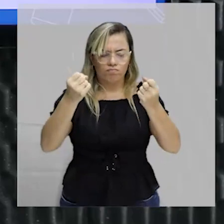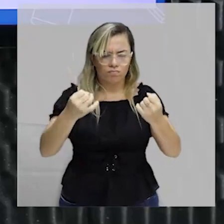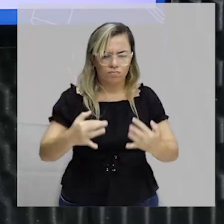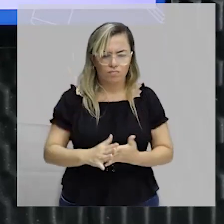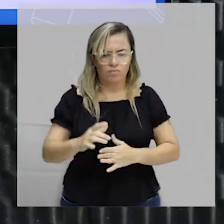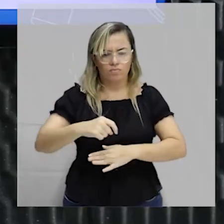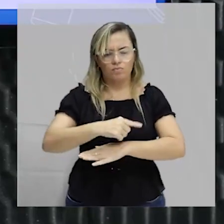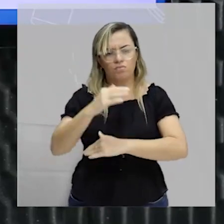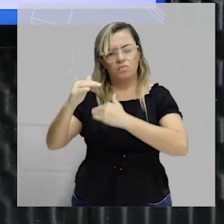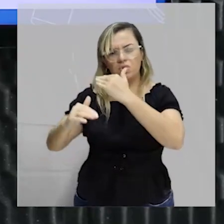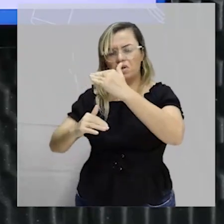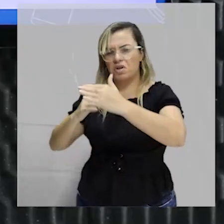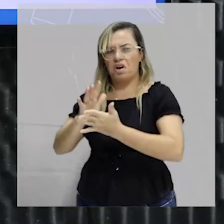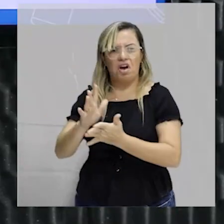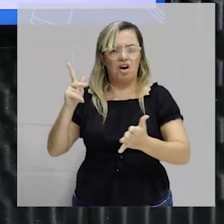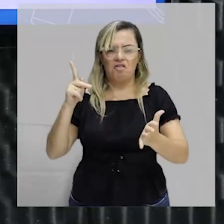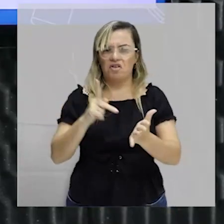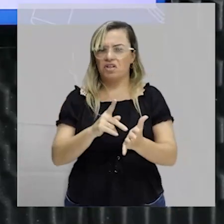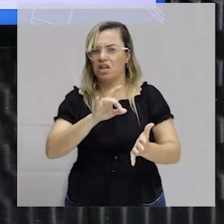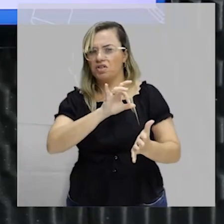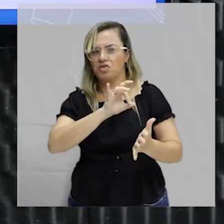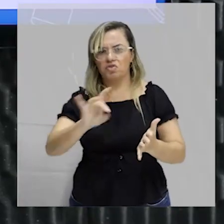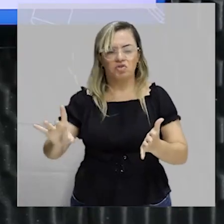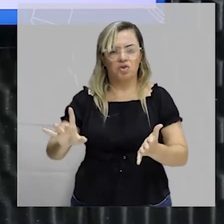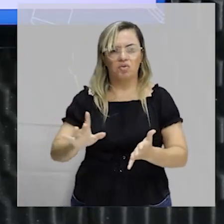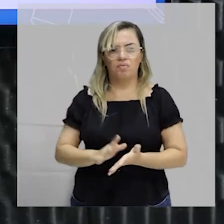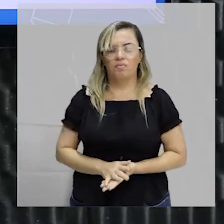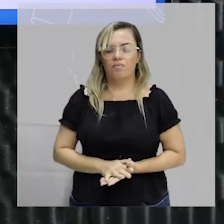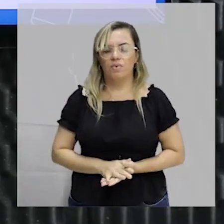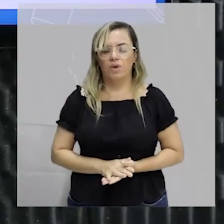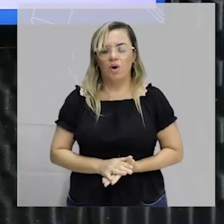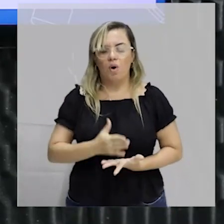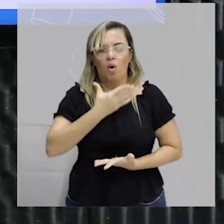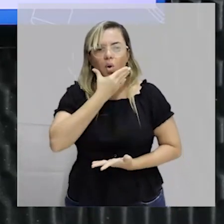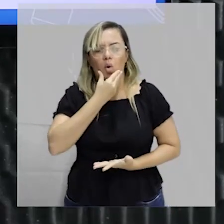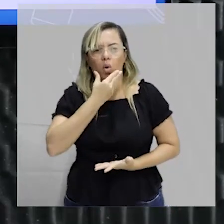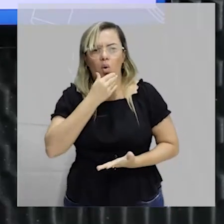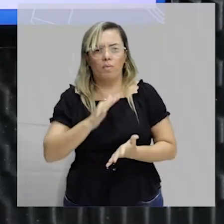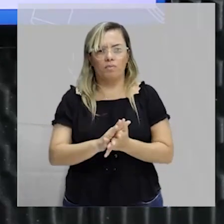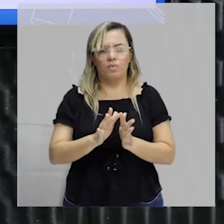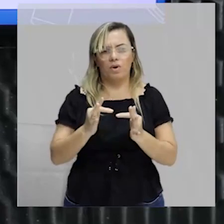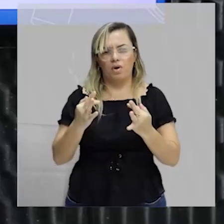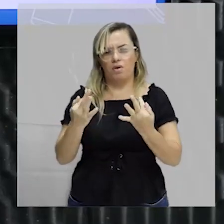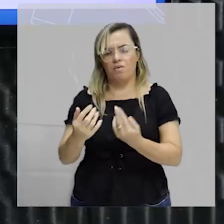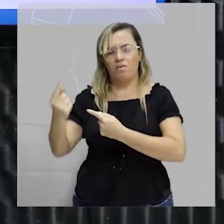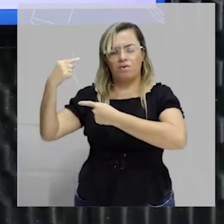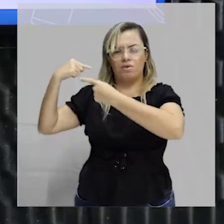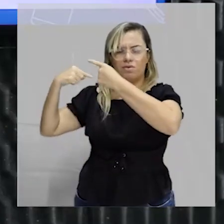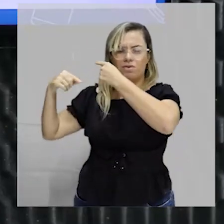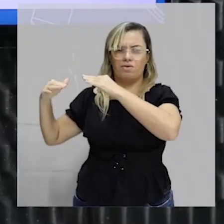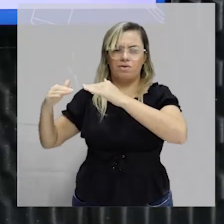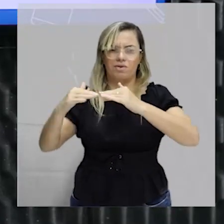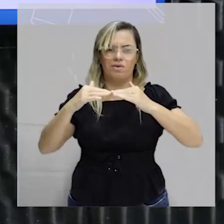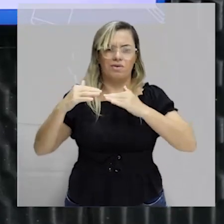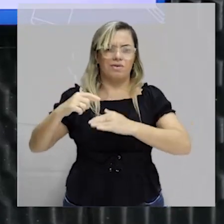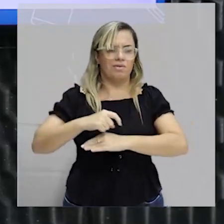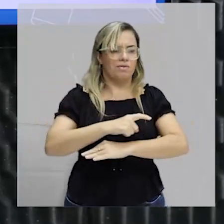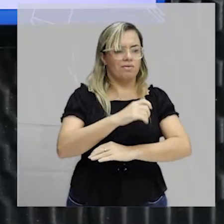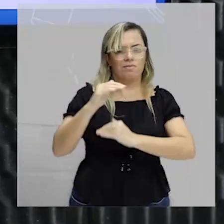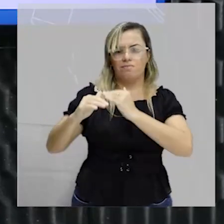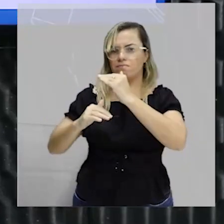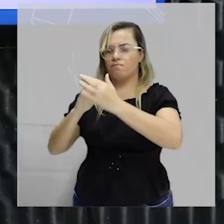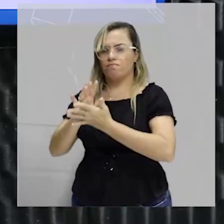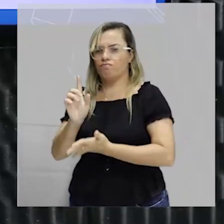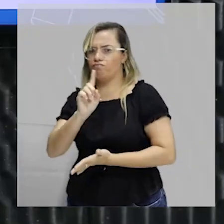é a verdade absoluta, ou dizer que o homem ele tem parentesco evolutivo com os macacos. Eu não estou aqui para